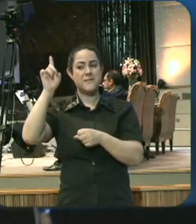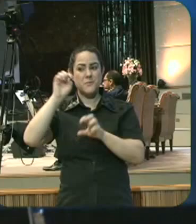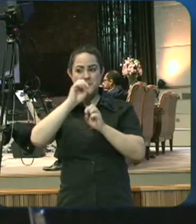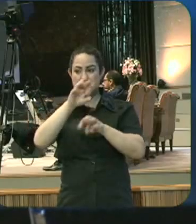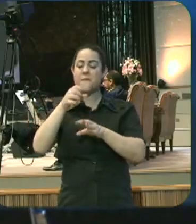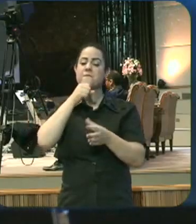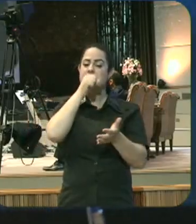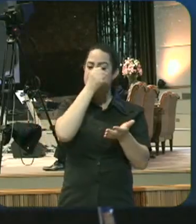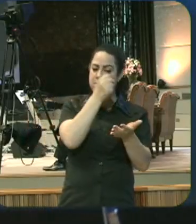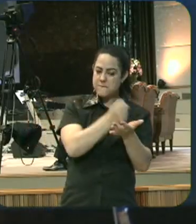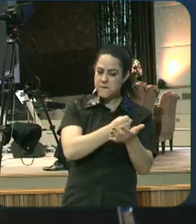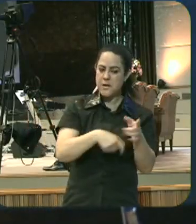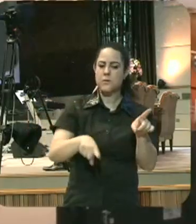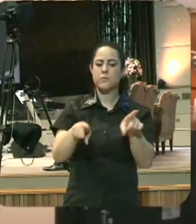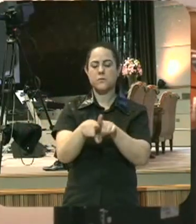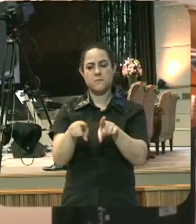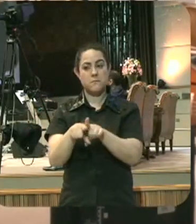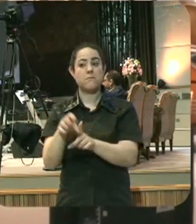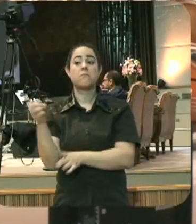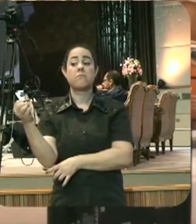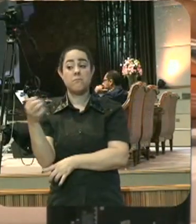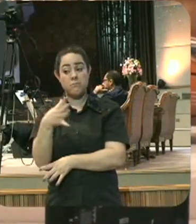no Velho Testamento e no Novo: